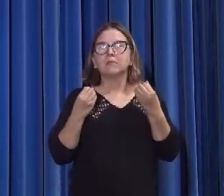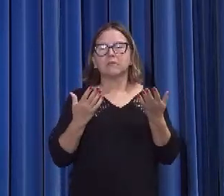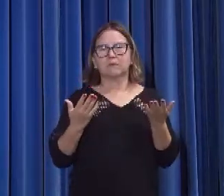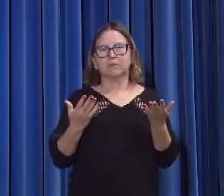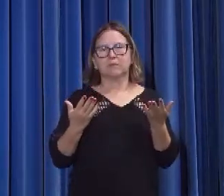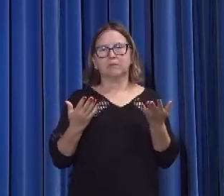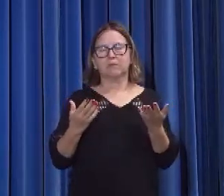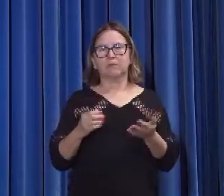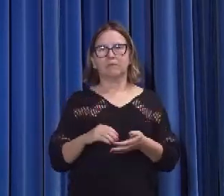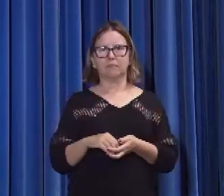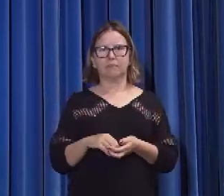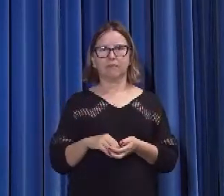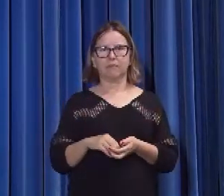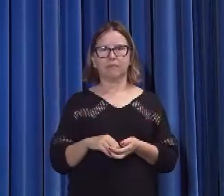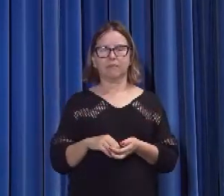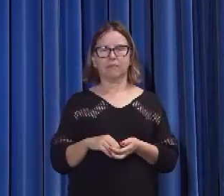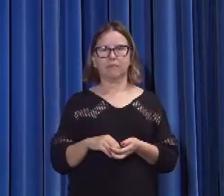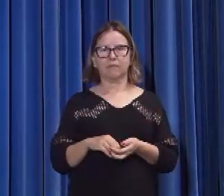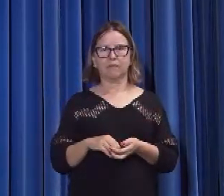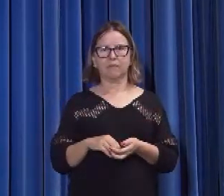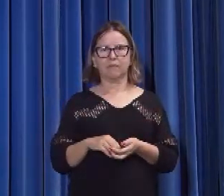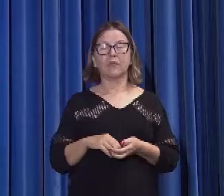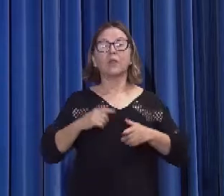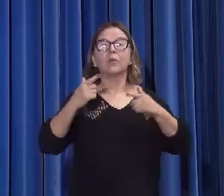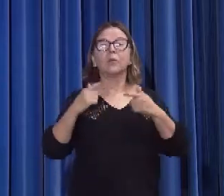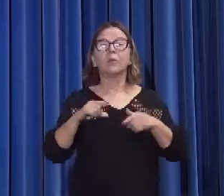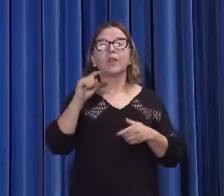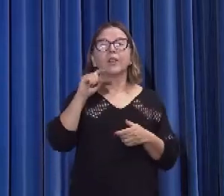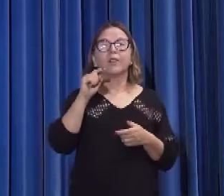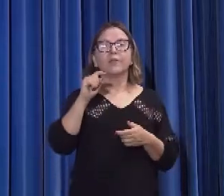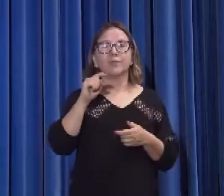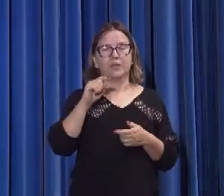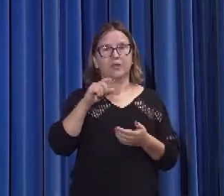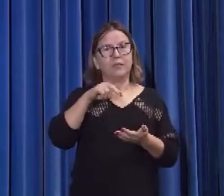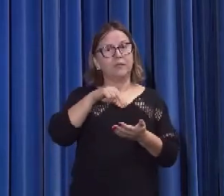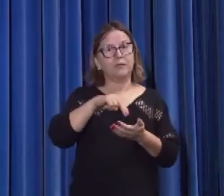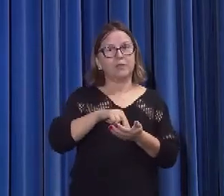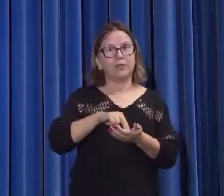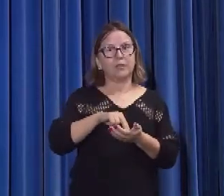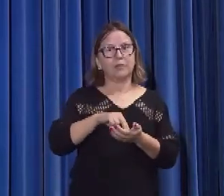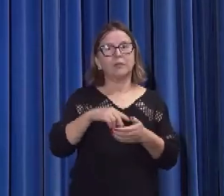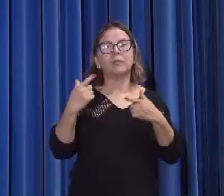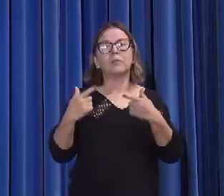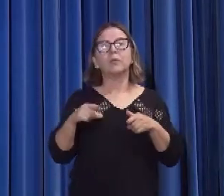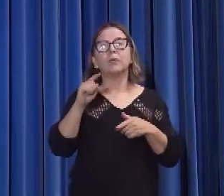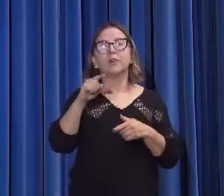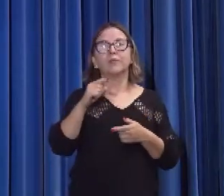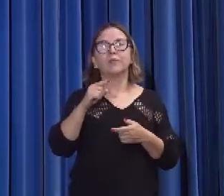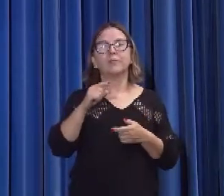Onde é que, para quem você está olhando e no que você está confiando?